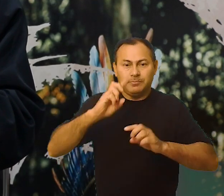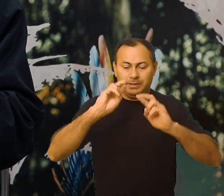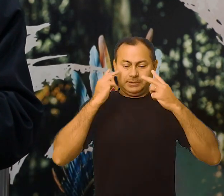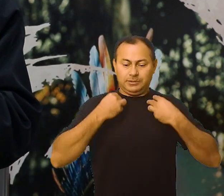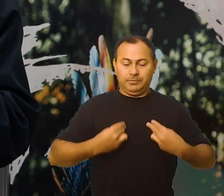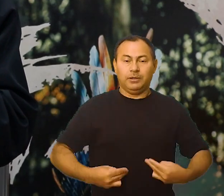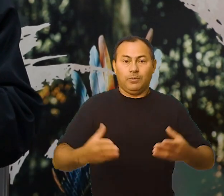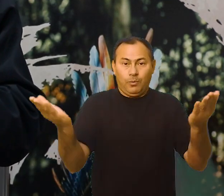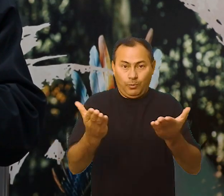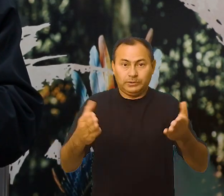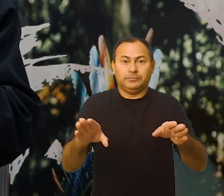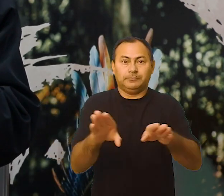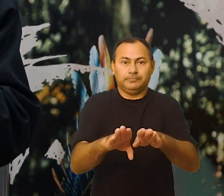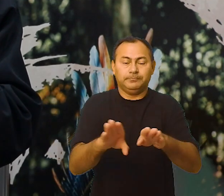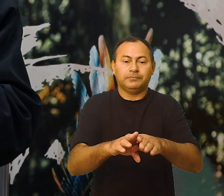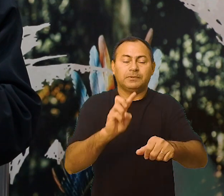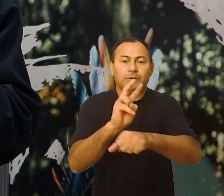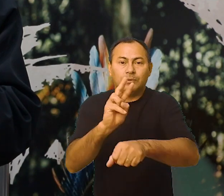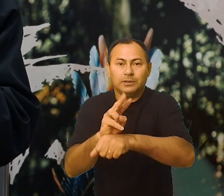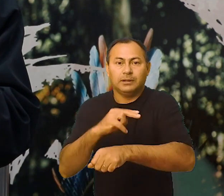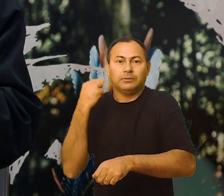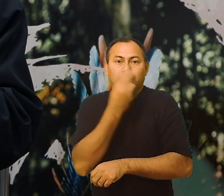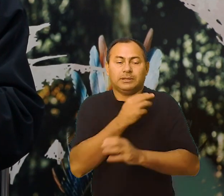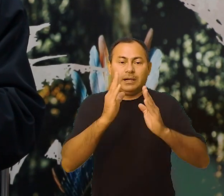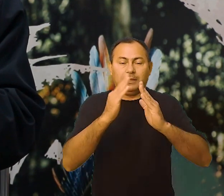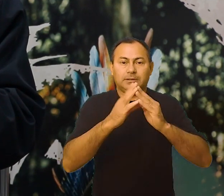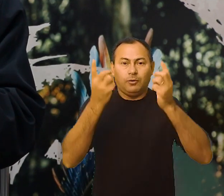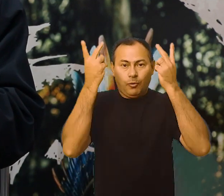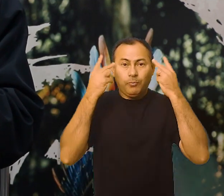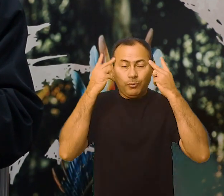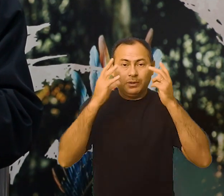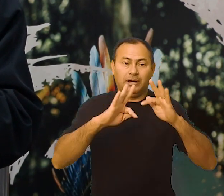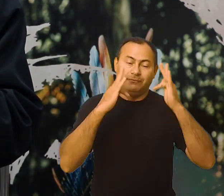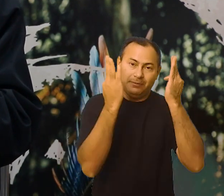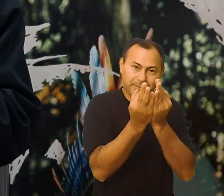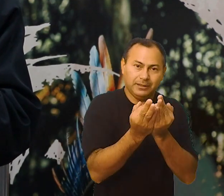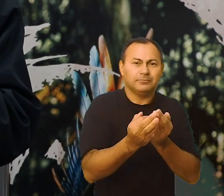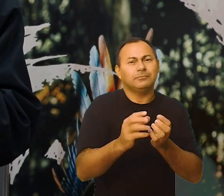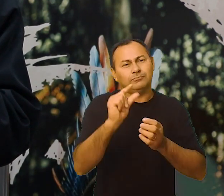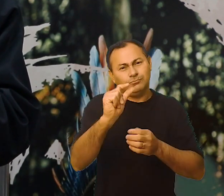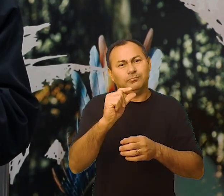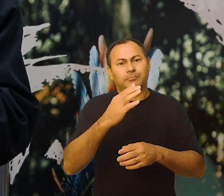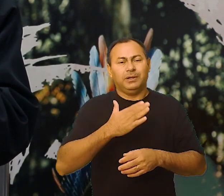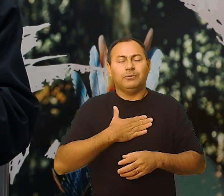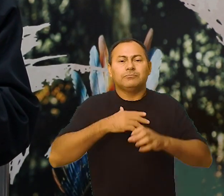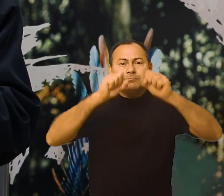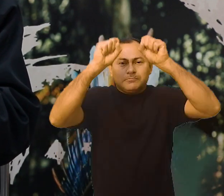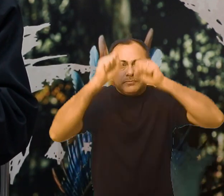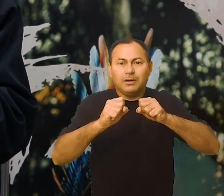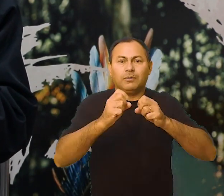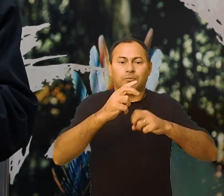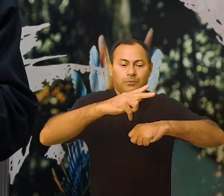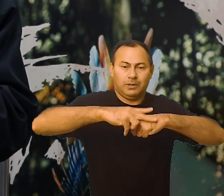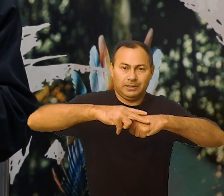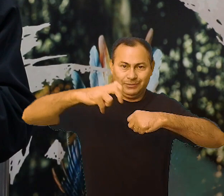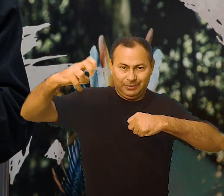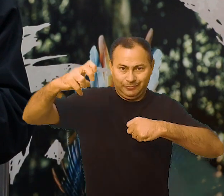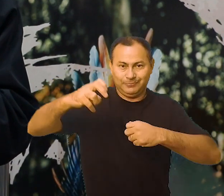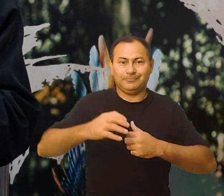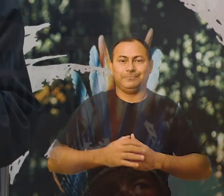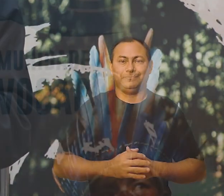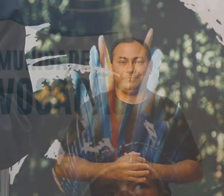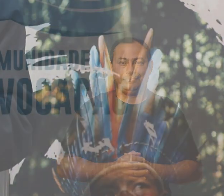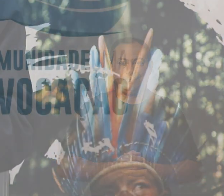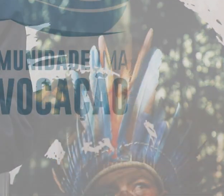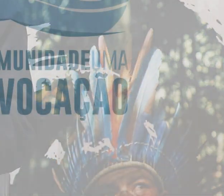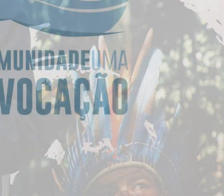os mais humildes, e hoje também cuidar da nossa casa comum. É assim um pouquinho o meu depoimento vocacional.